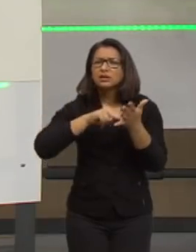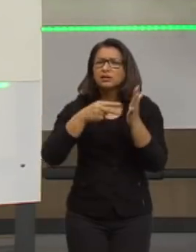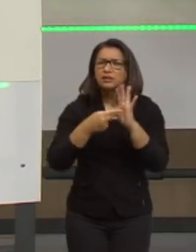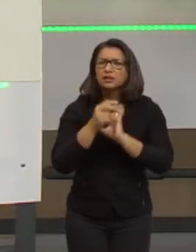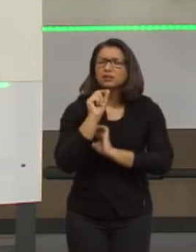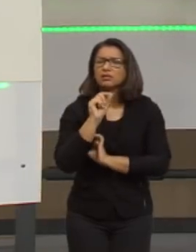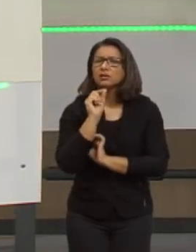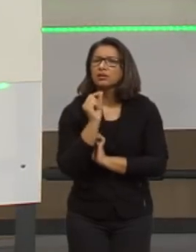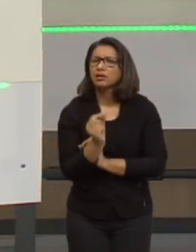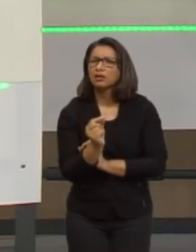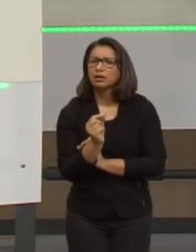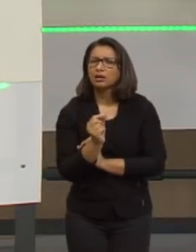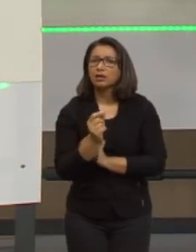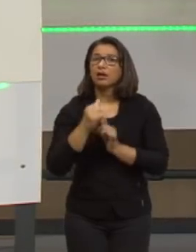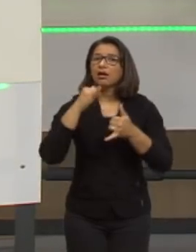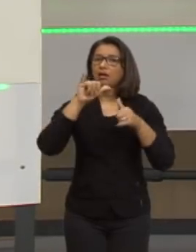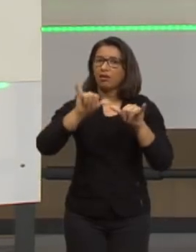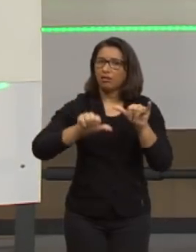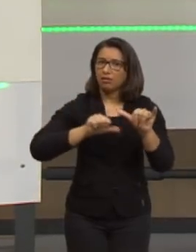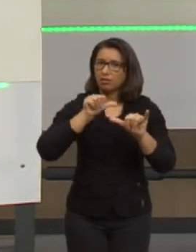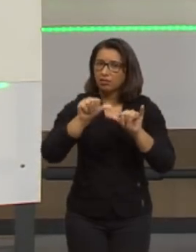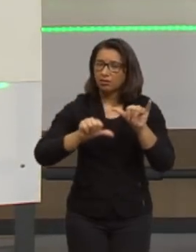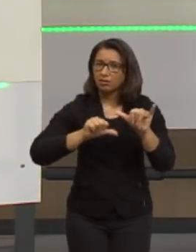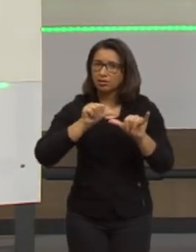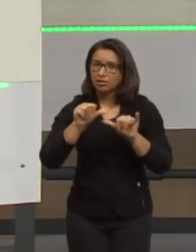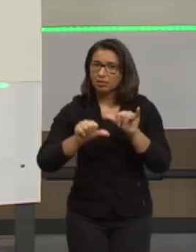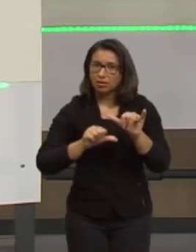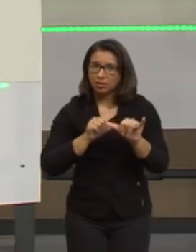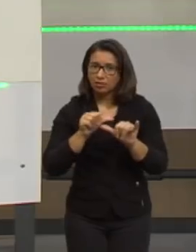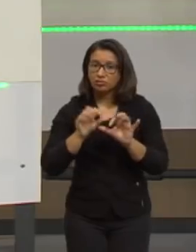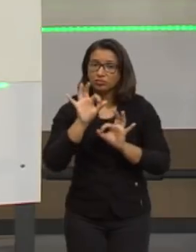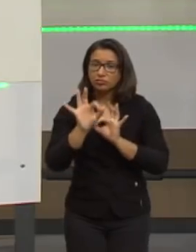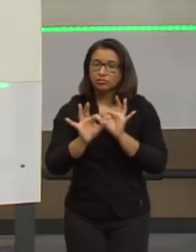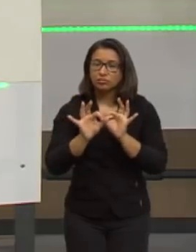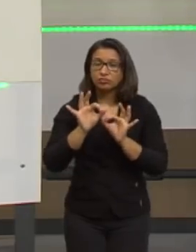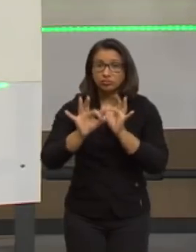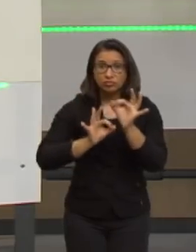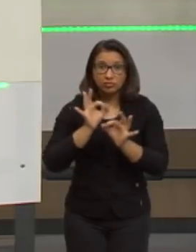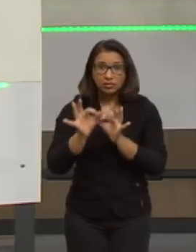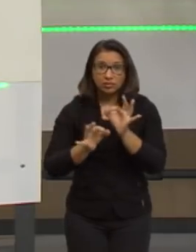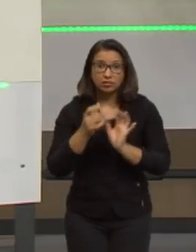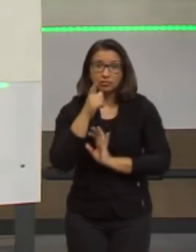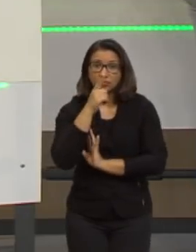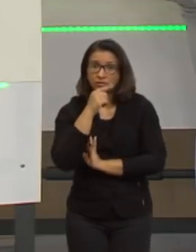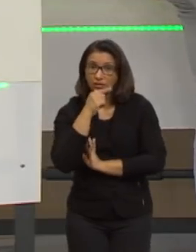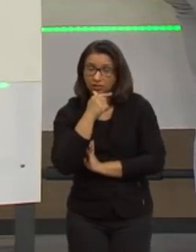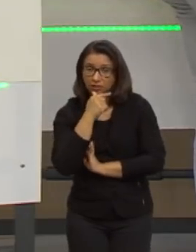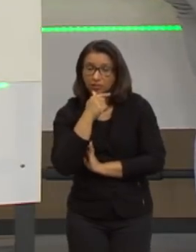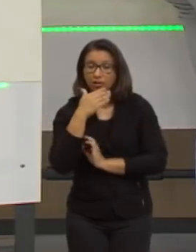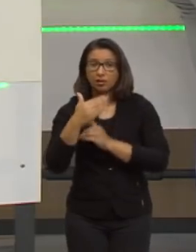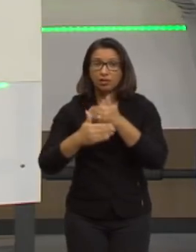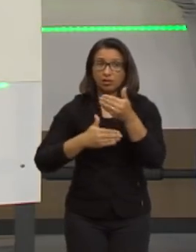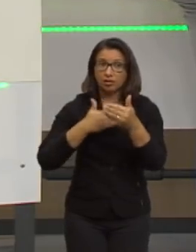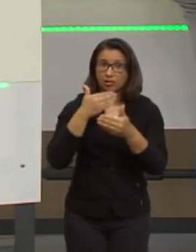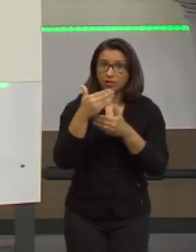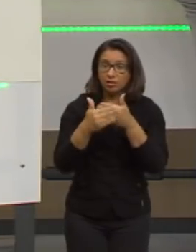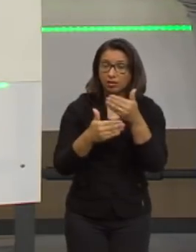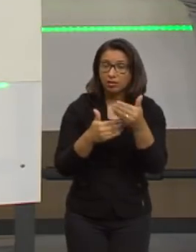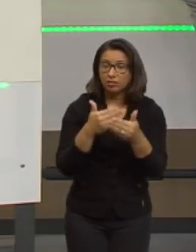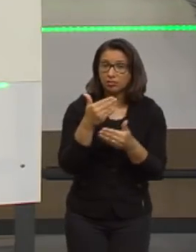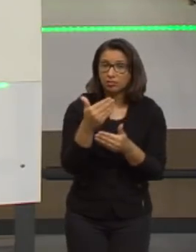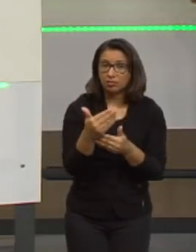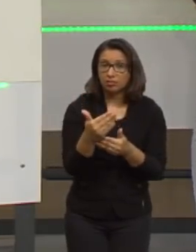dizer que a reação de formação da água decentes da água é um processo